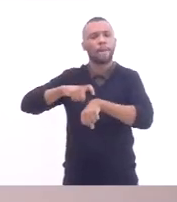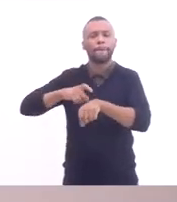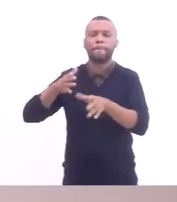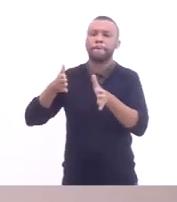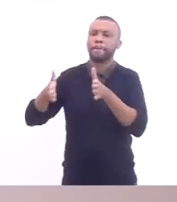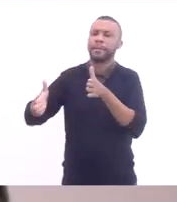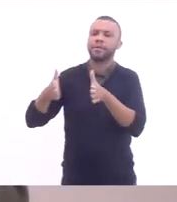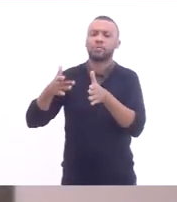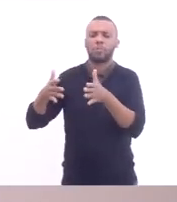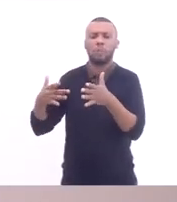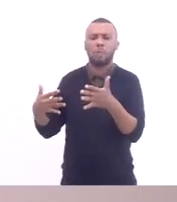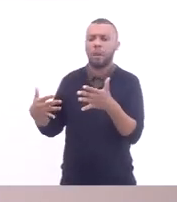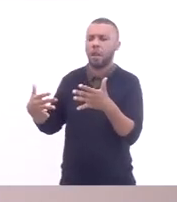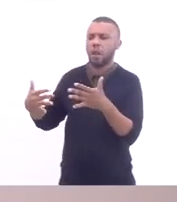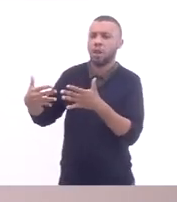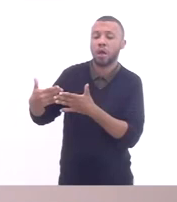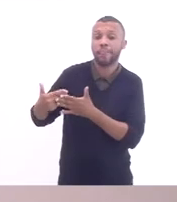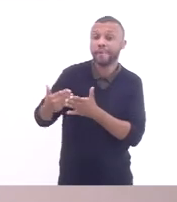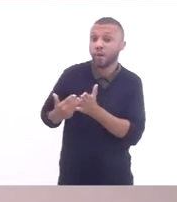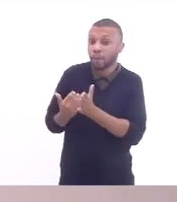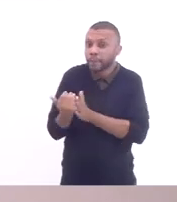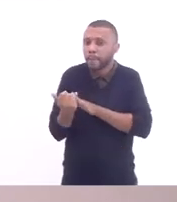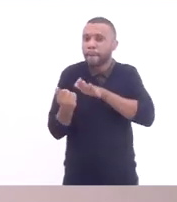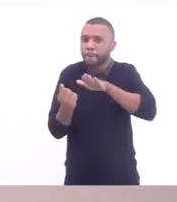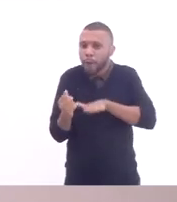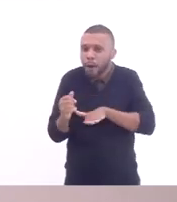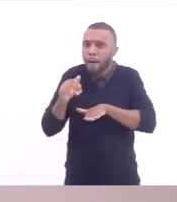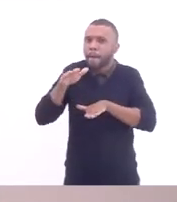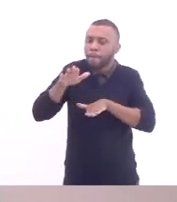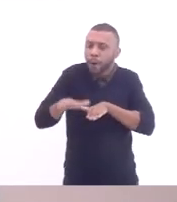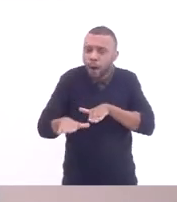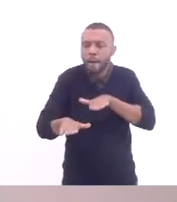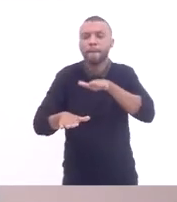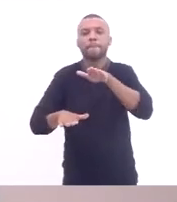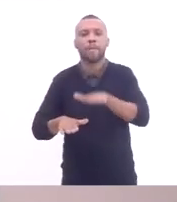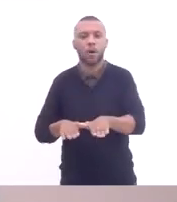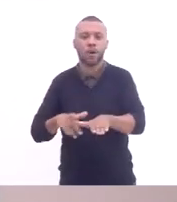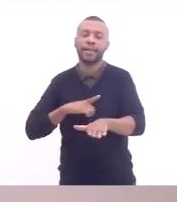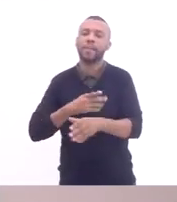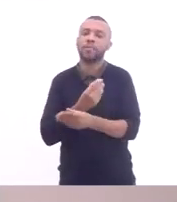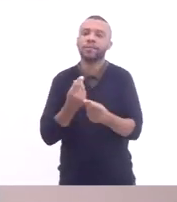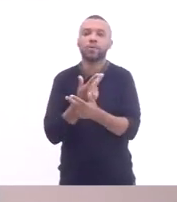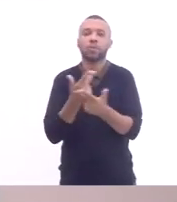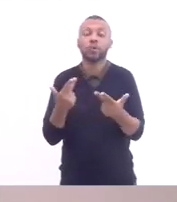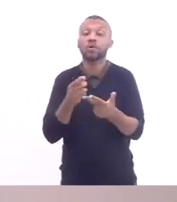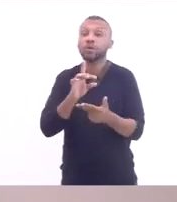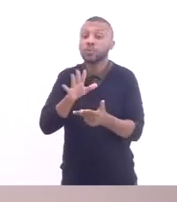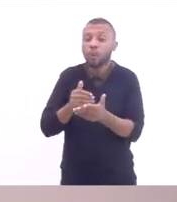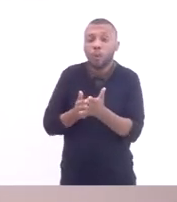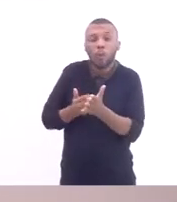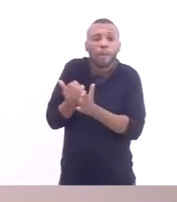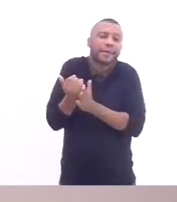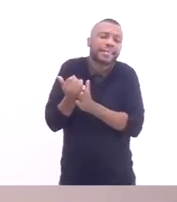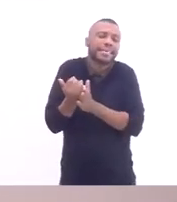que começamos a dar os passos, tem muita coisa ainda a ser feita, estamos só dando os primeiros passos.